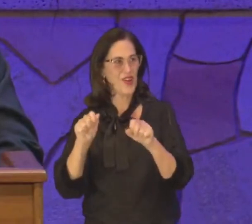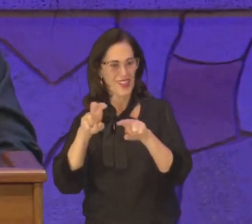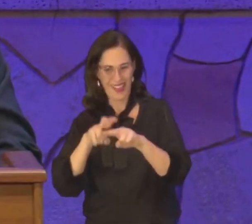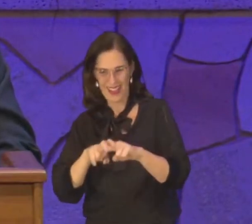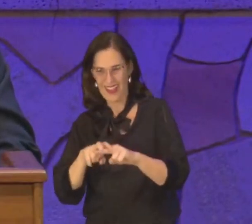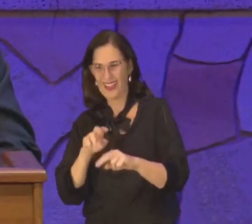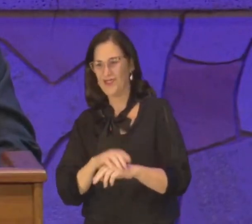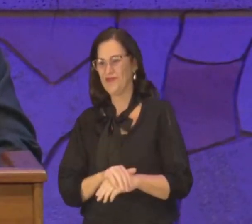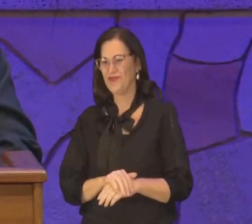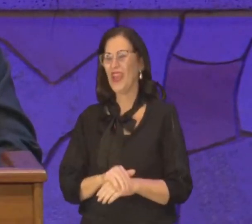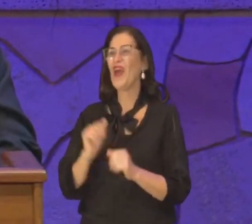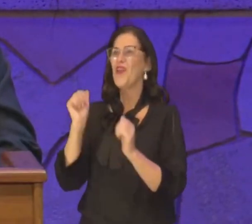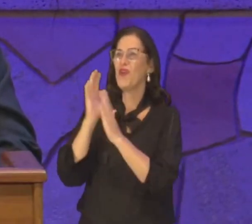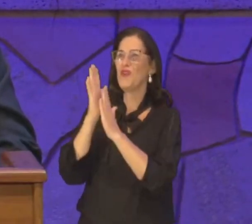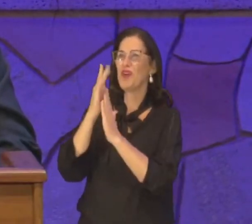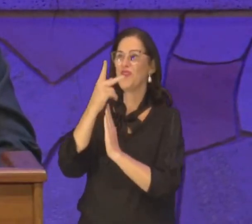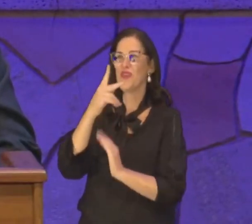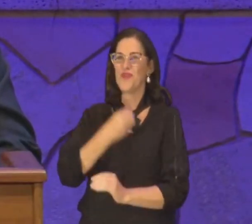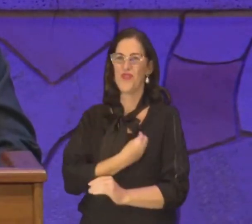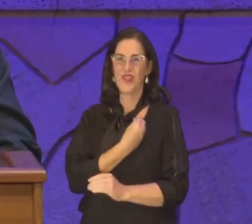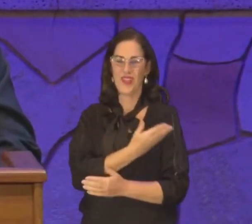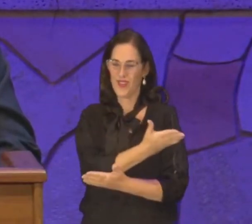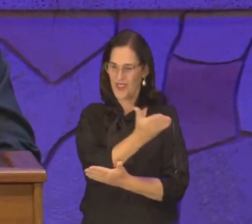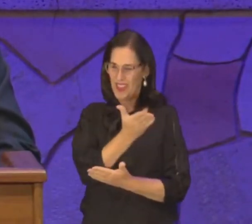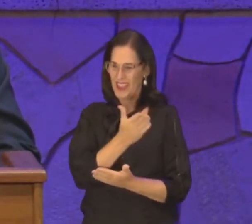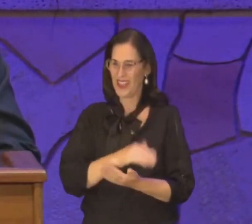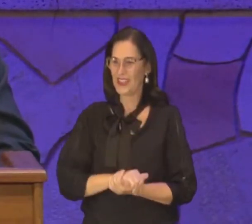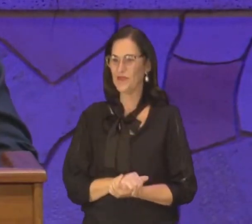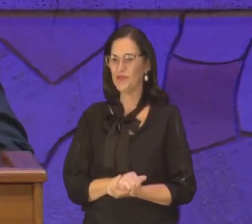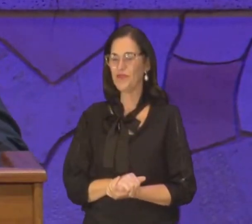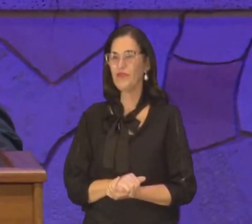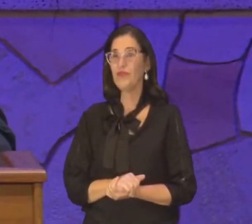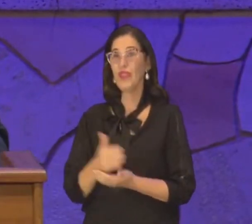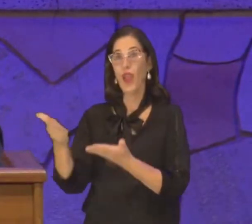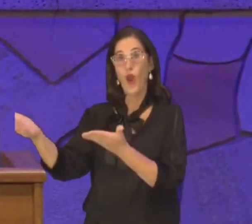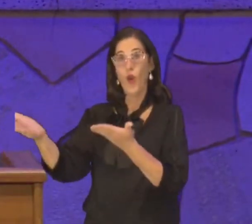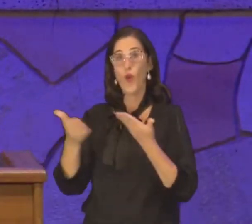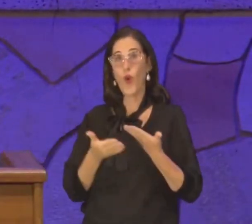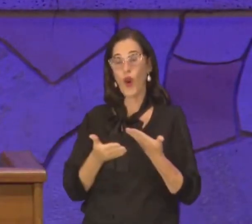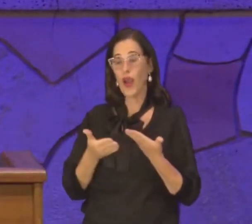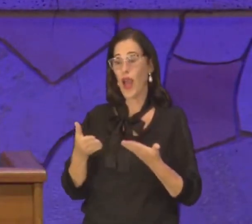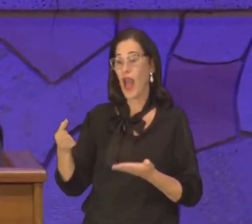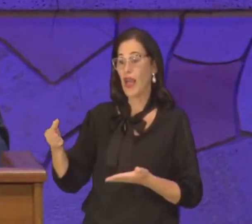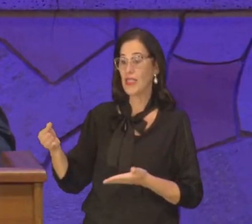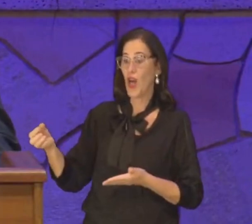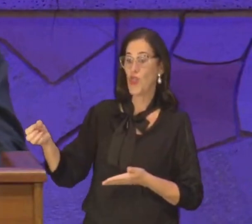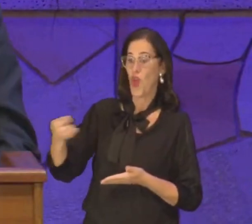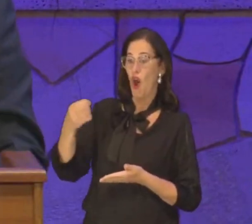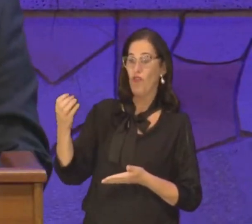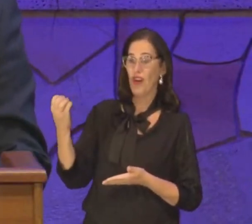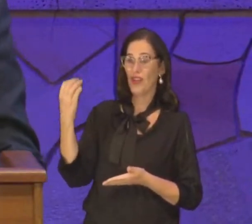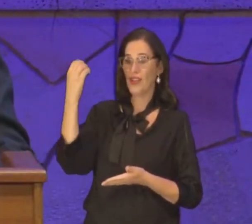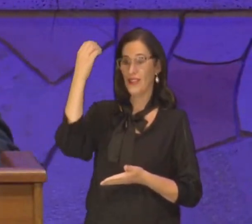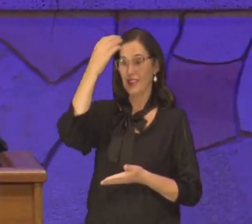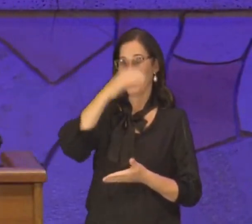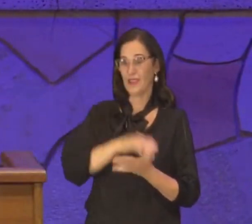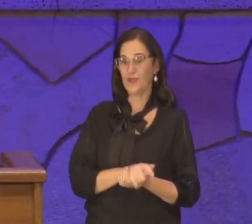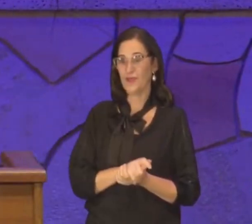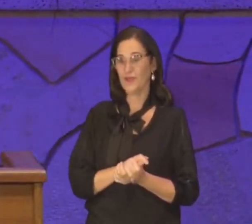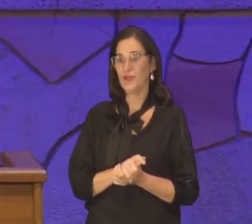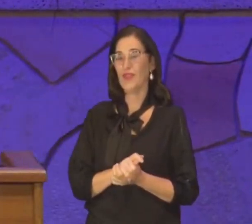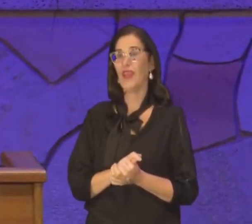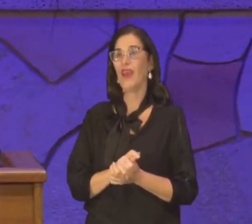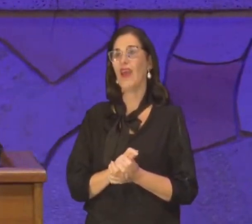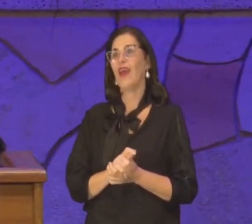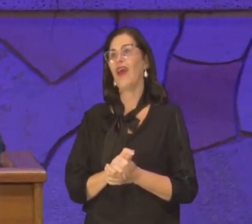assentar, nós louvamos a Deus pela vida de vocês. Que fique o convite para as próximas mensagens. Próximo domingo, a igreja de Pérgamo, com